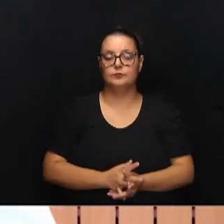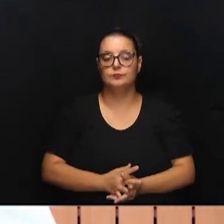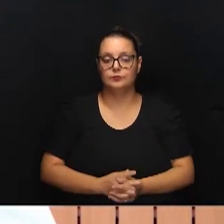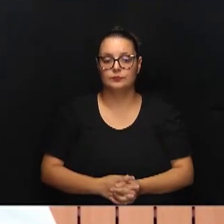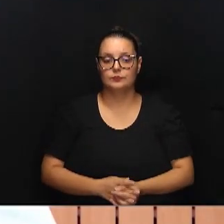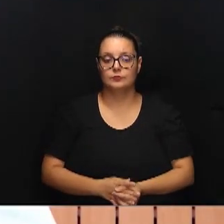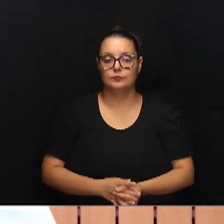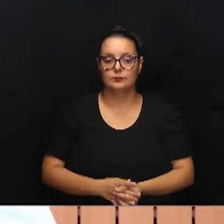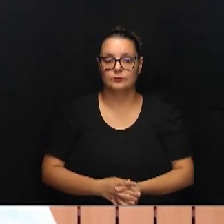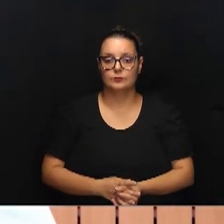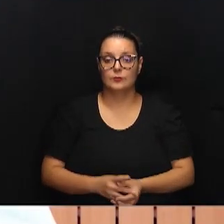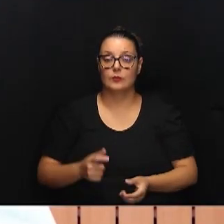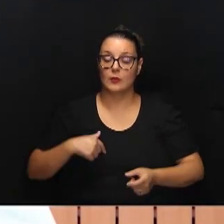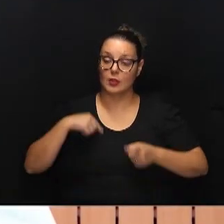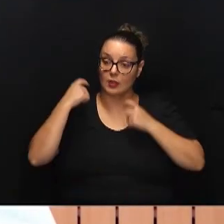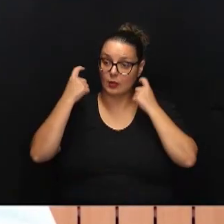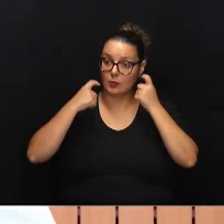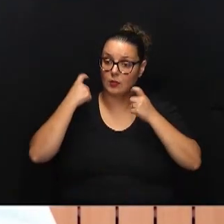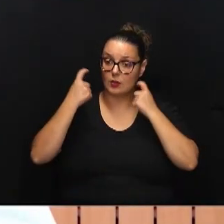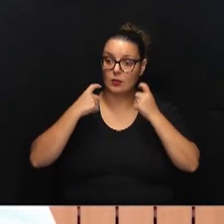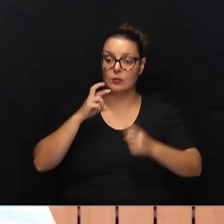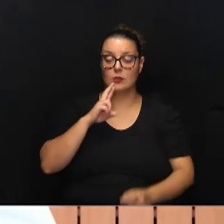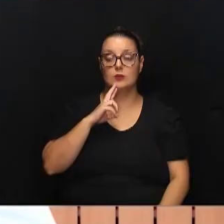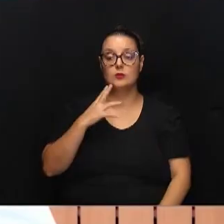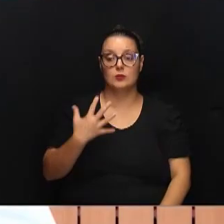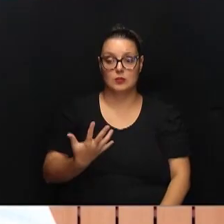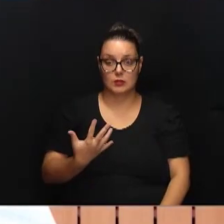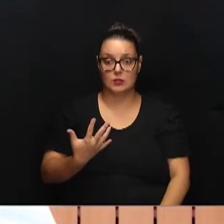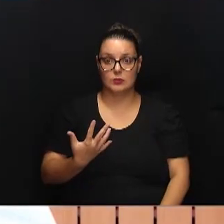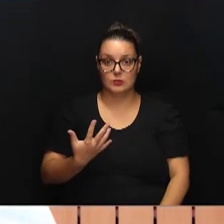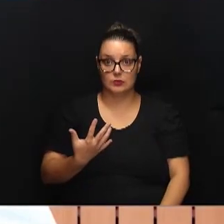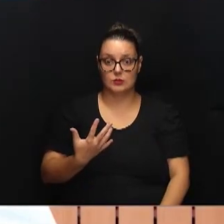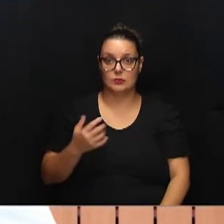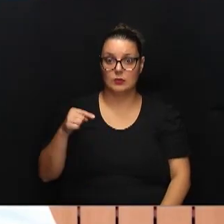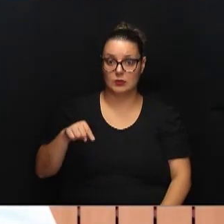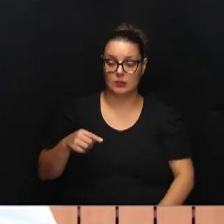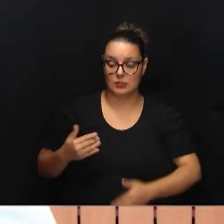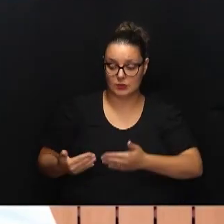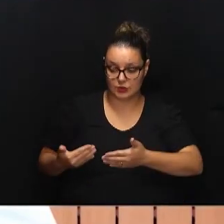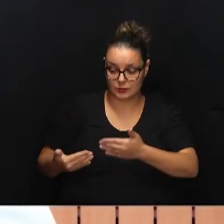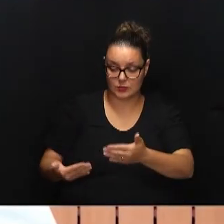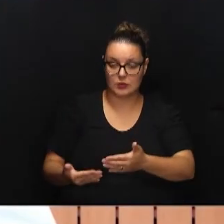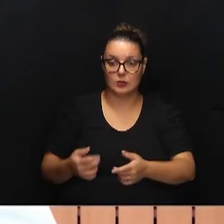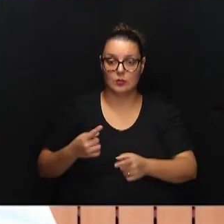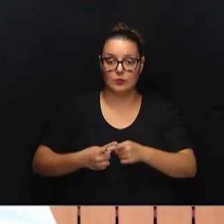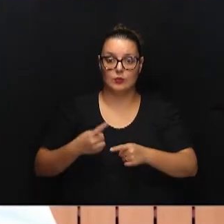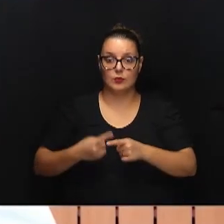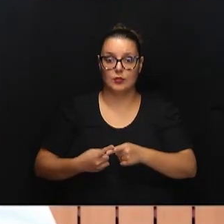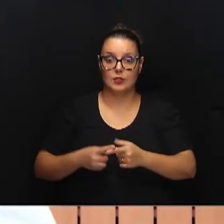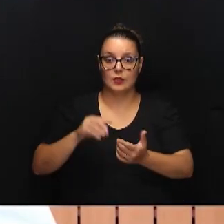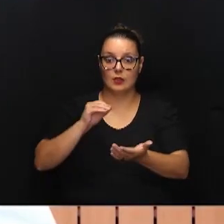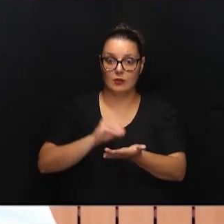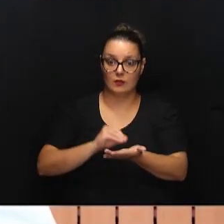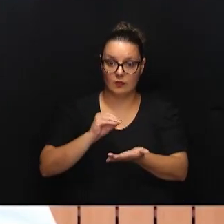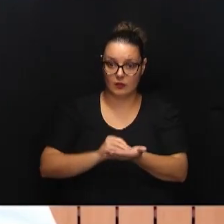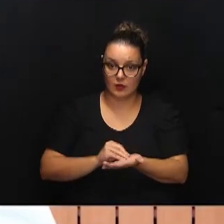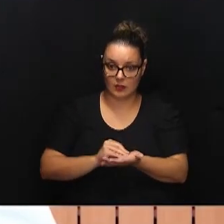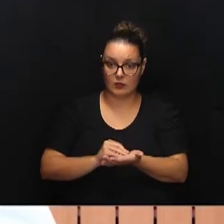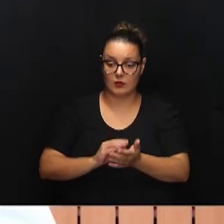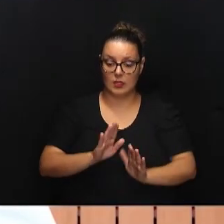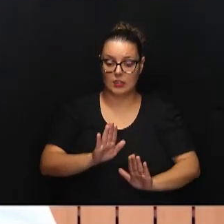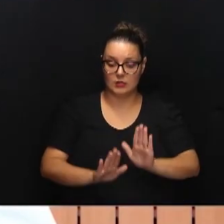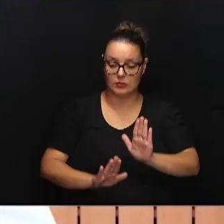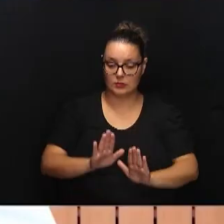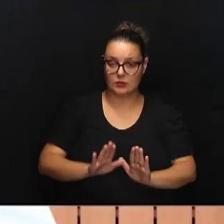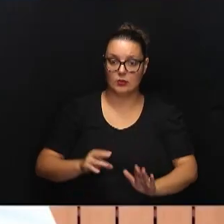estou bastante preocupado com o resultado desse processo, porque a ausência da licitação